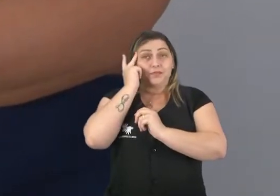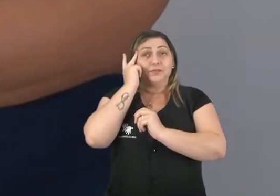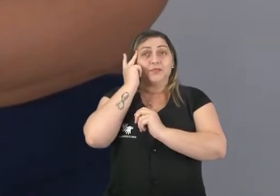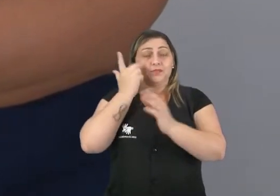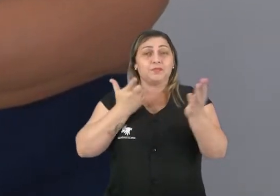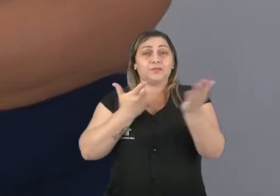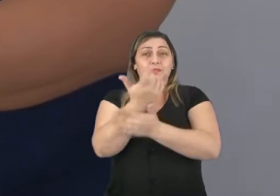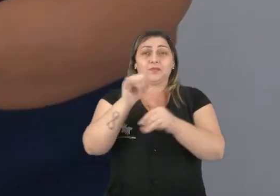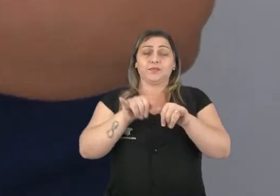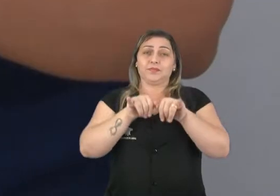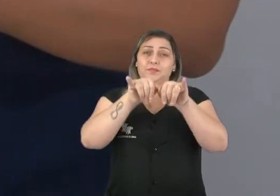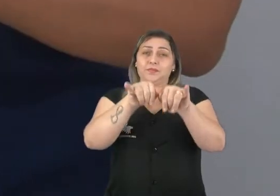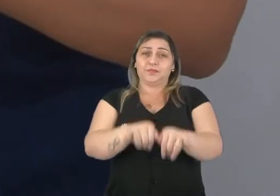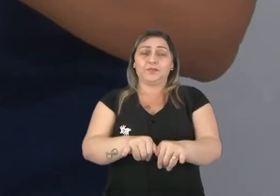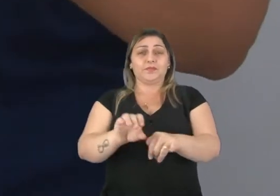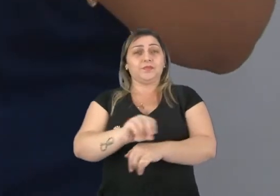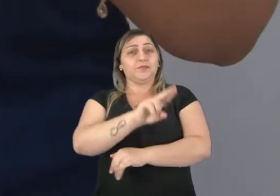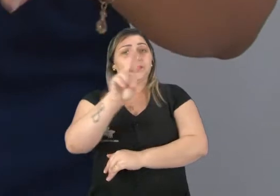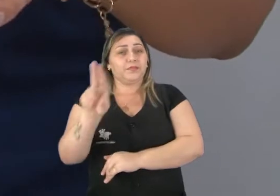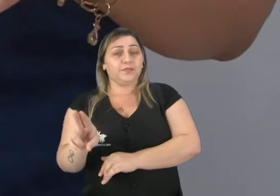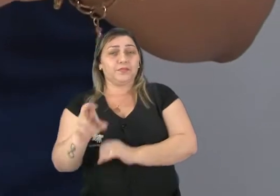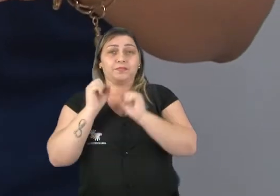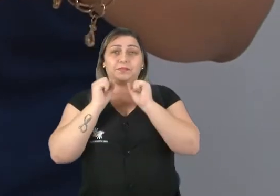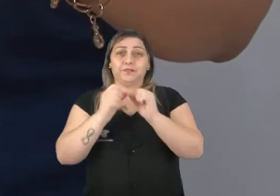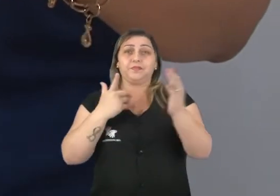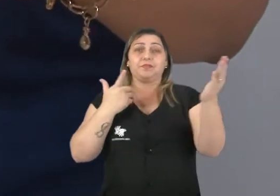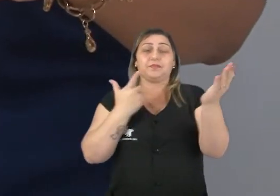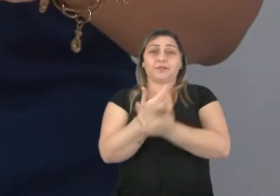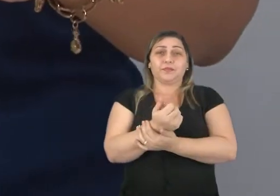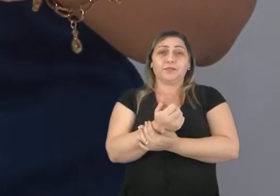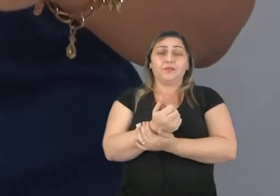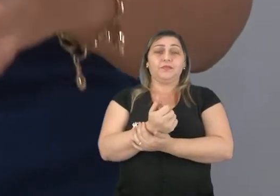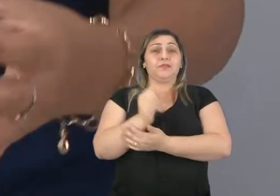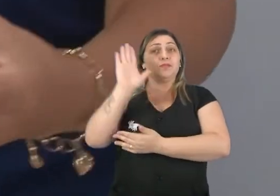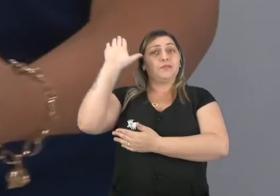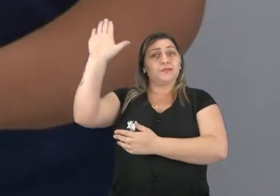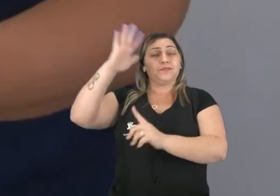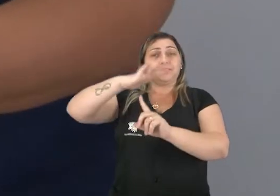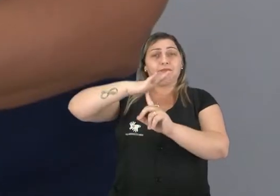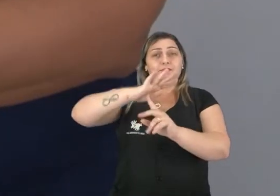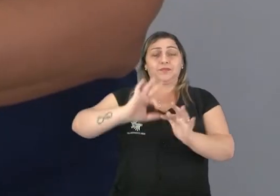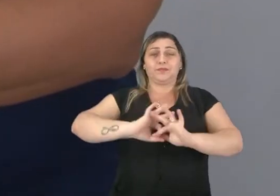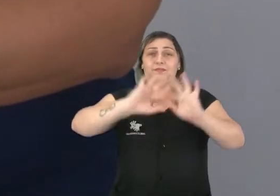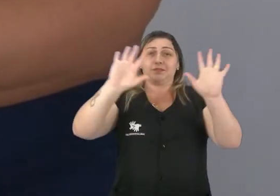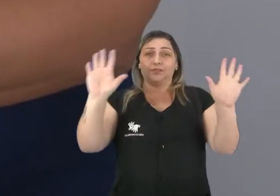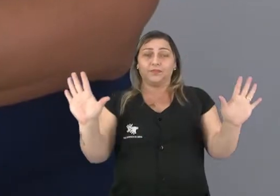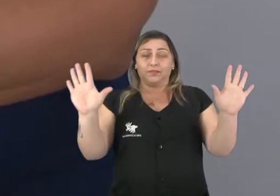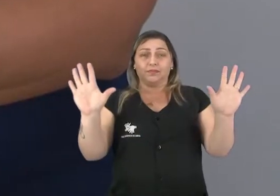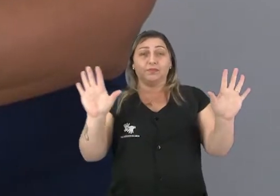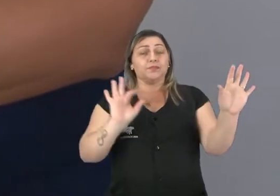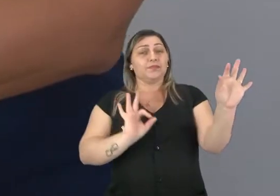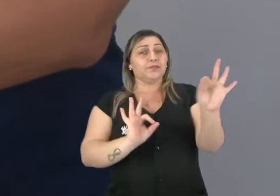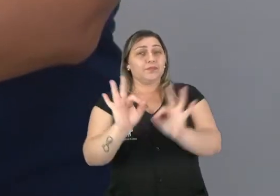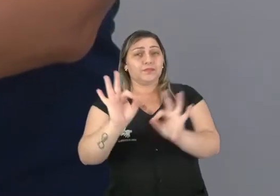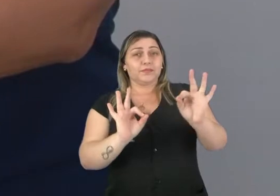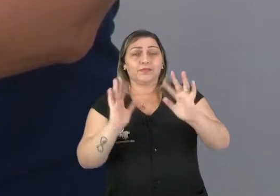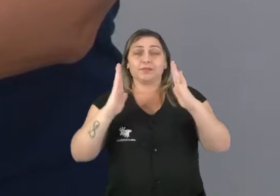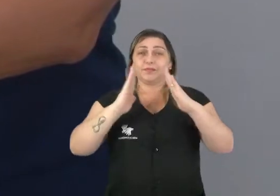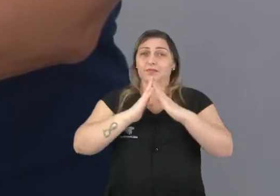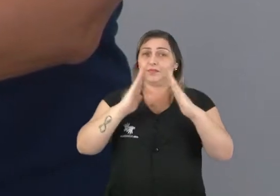no supermercado ou mesmo ele pode comprar lá na feira livre e aí prepara na sua